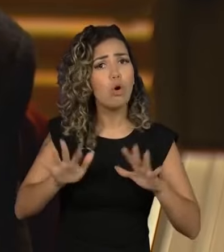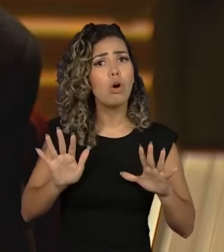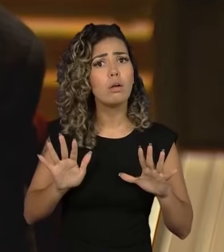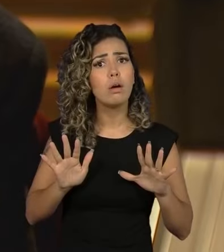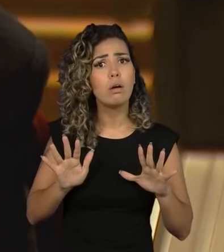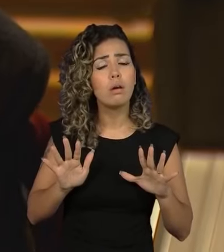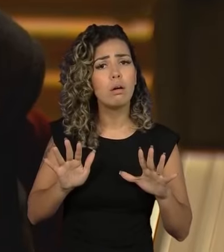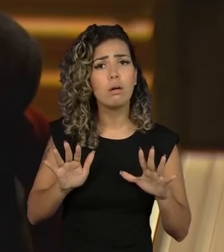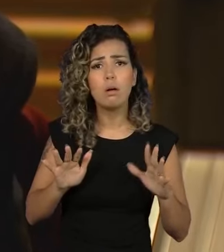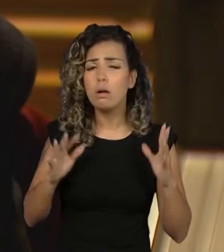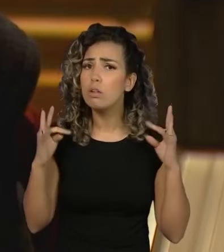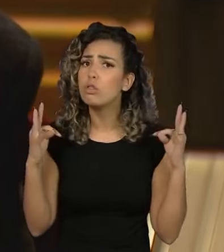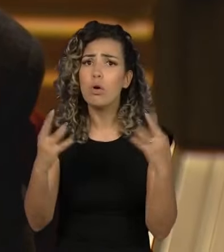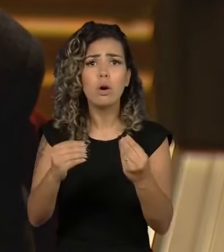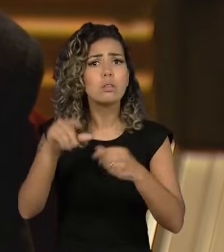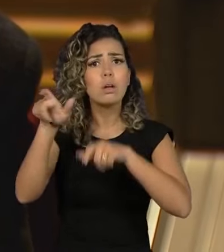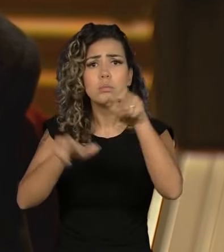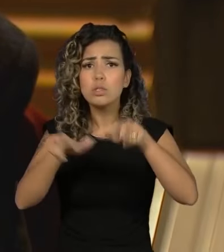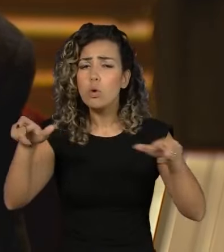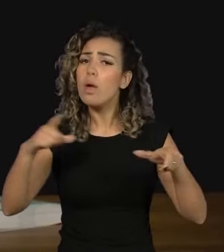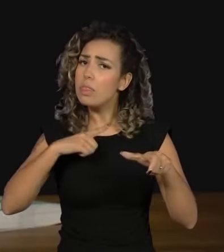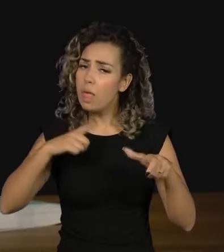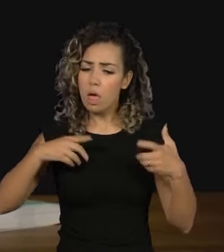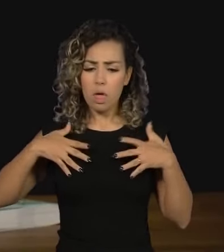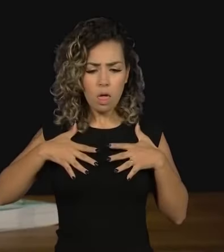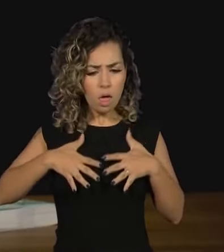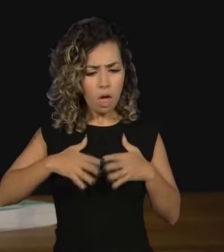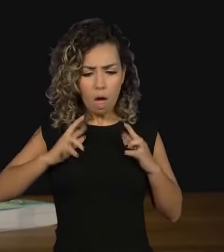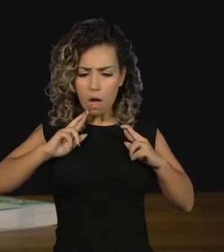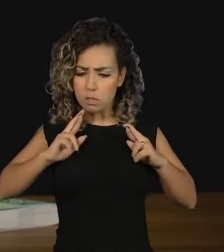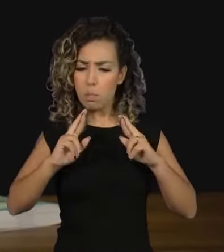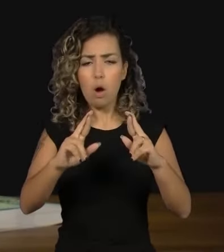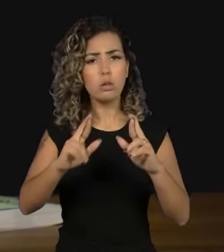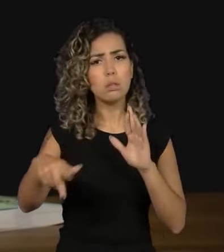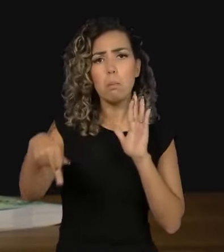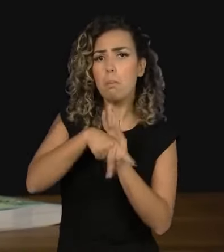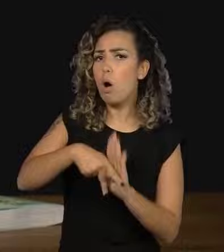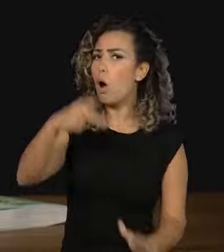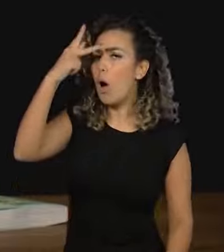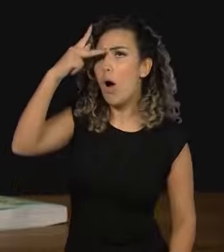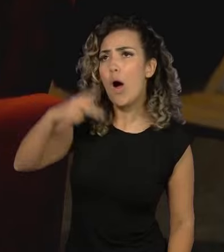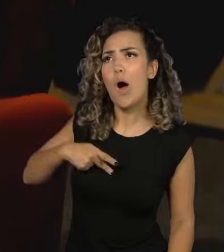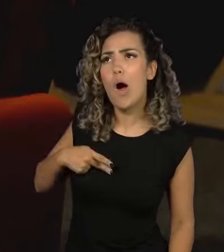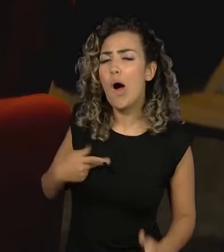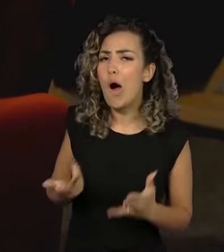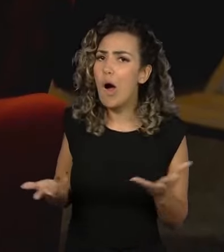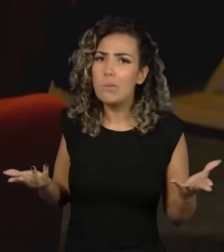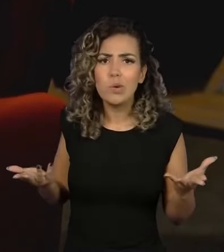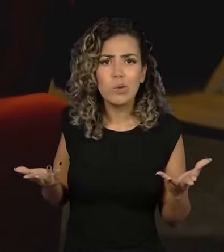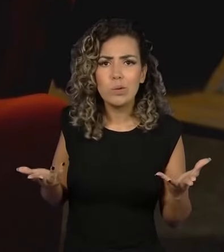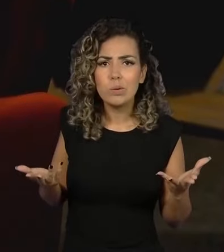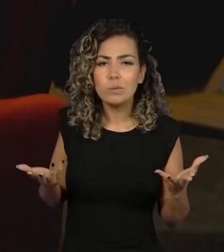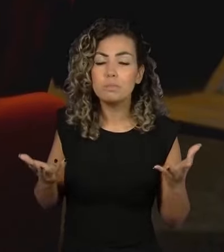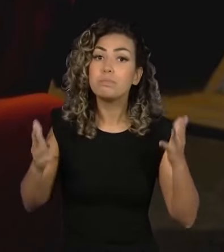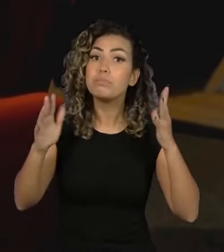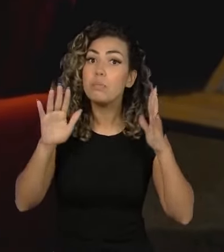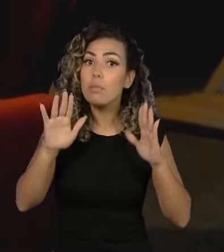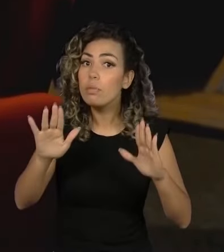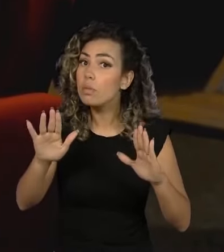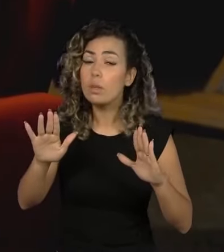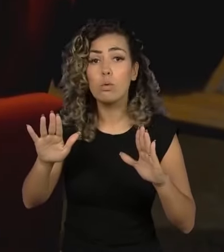um todos alcançariam aquele a prosperidade agora então não é